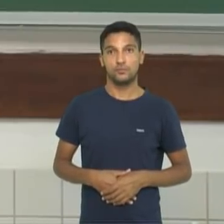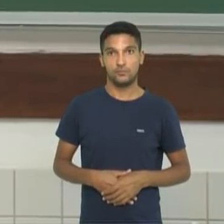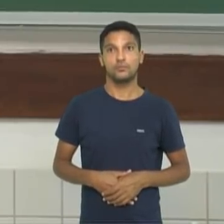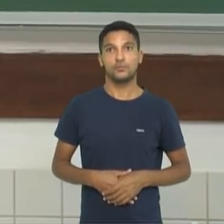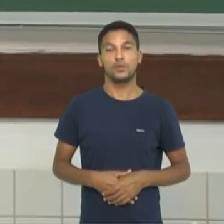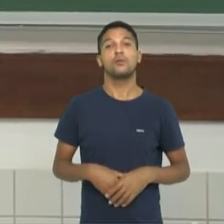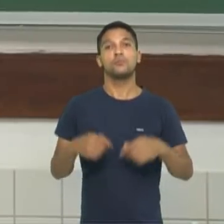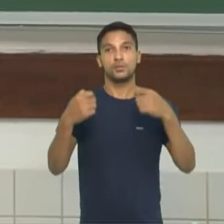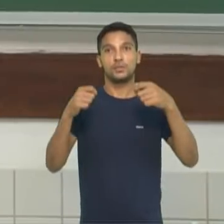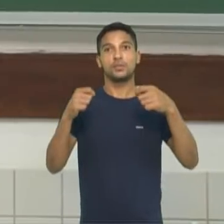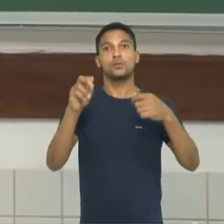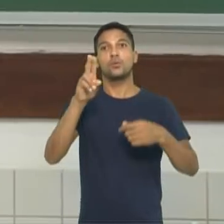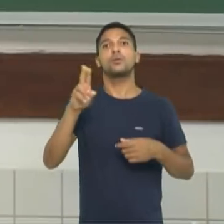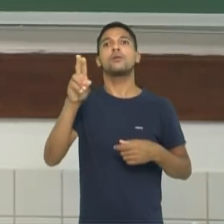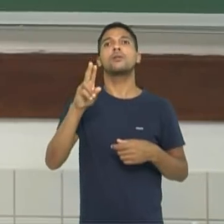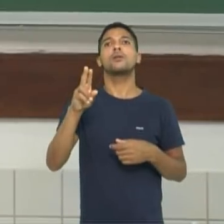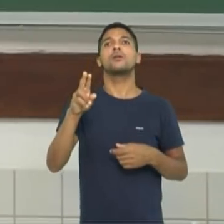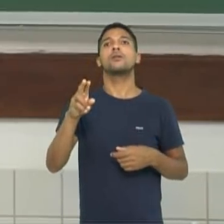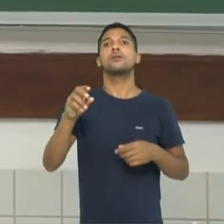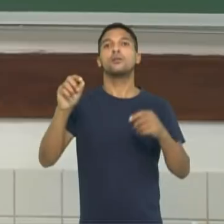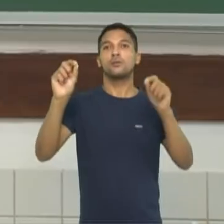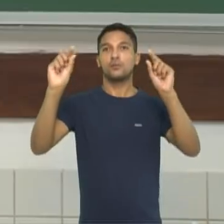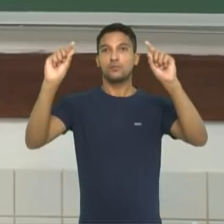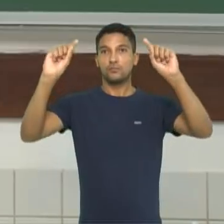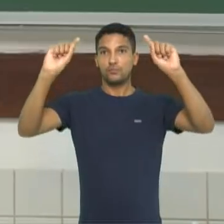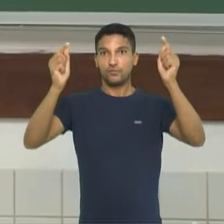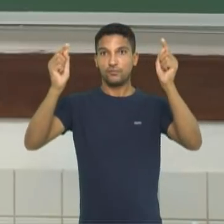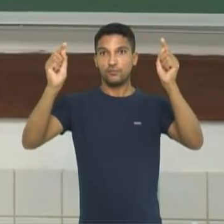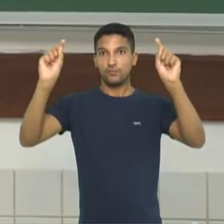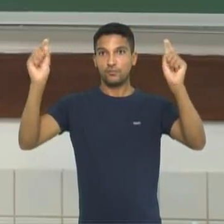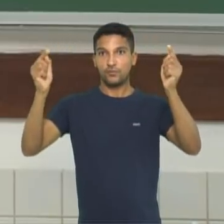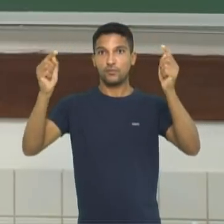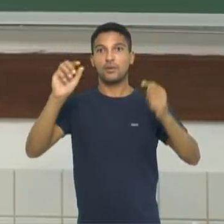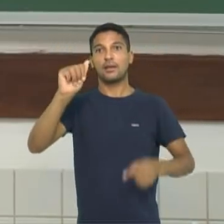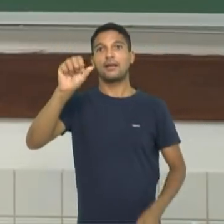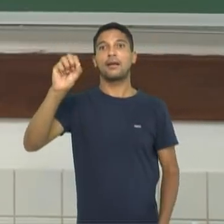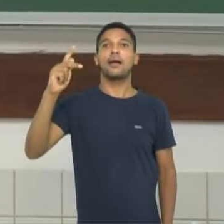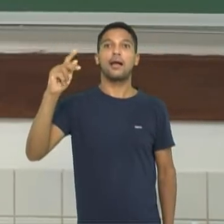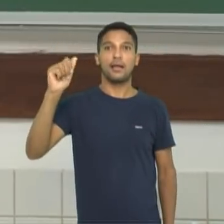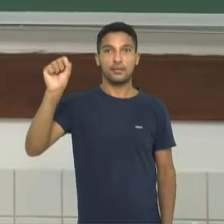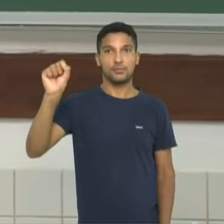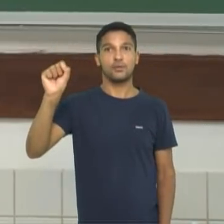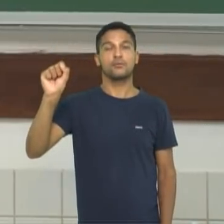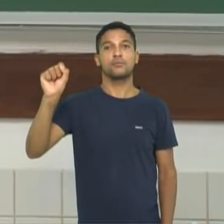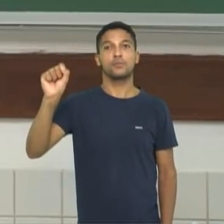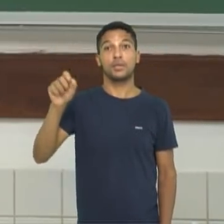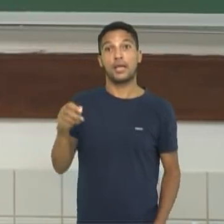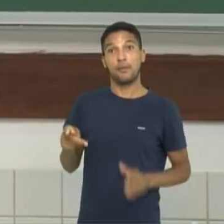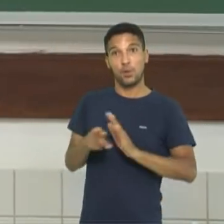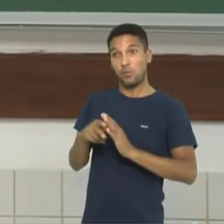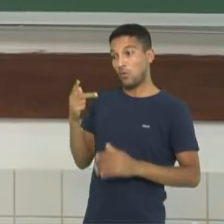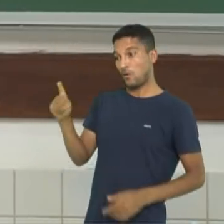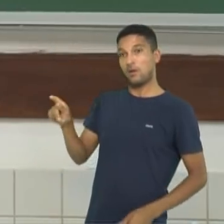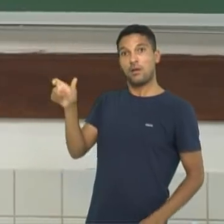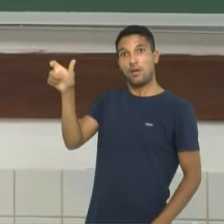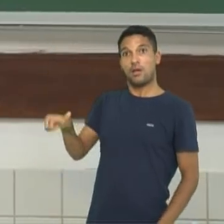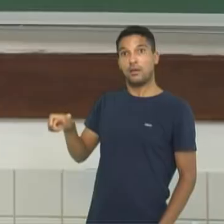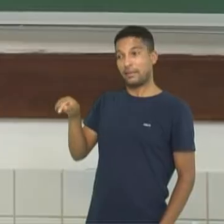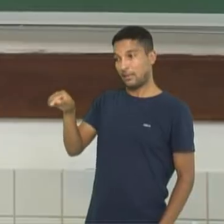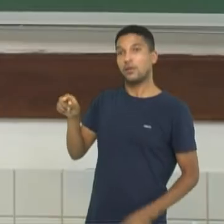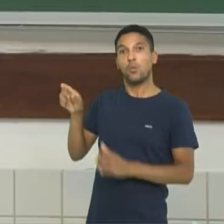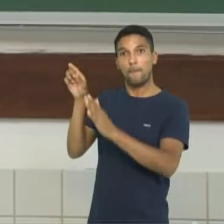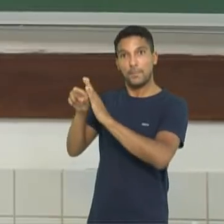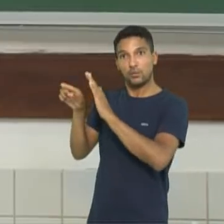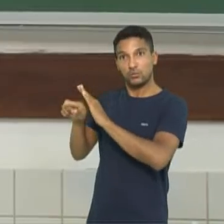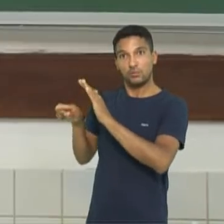eu tenho que usar aspas. Ou eu faço 2 pontos, na outra linha, parágrafo e travessão, né, e ali eu tenho a indicação da citação da fala